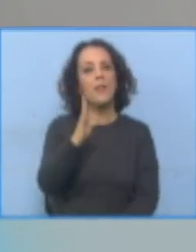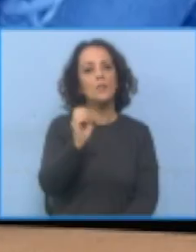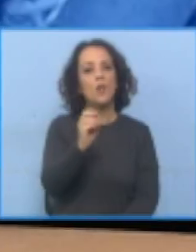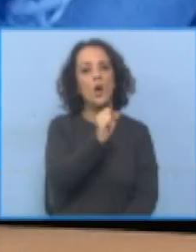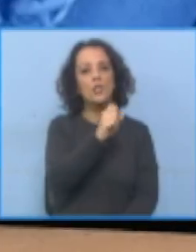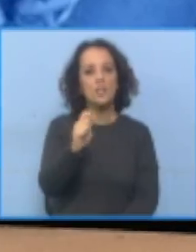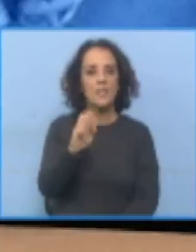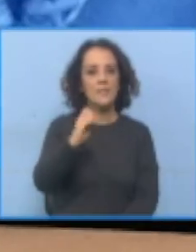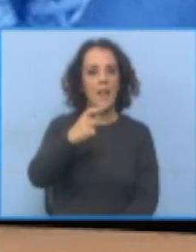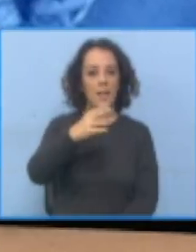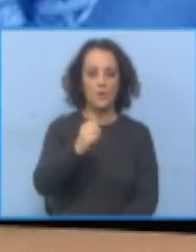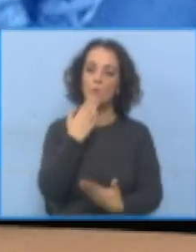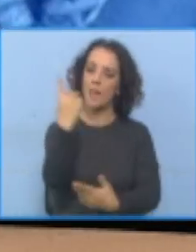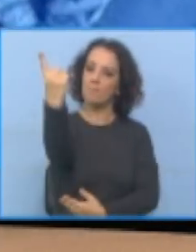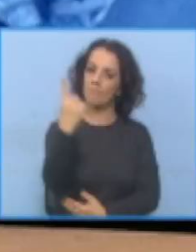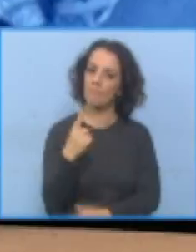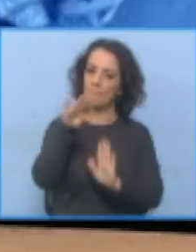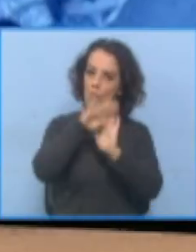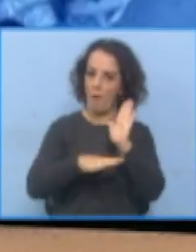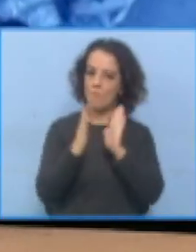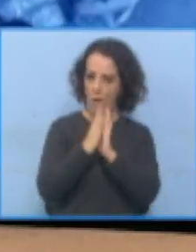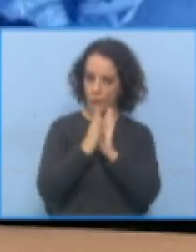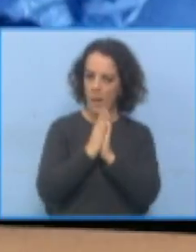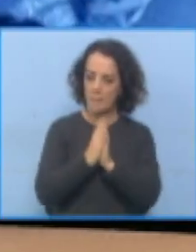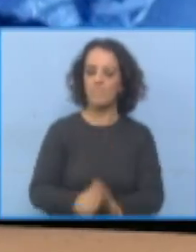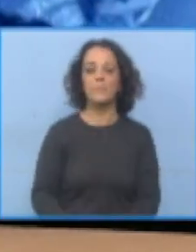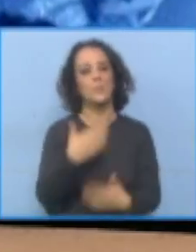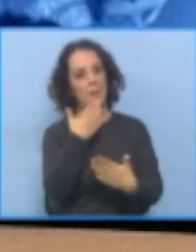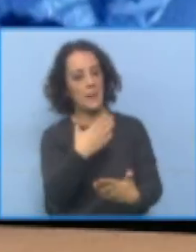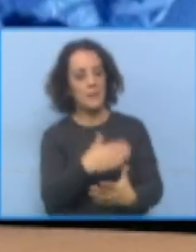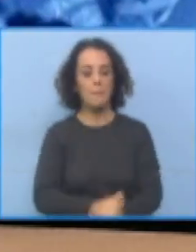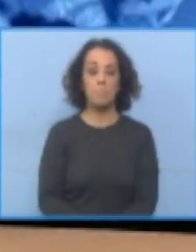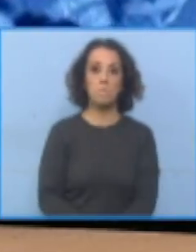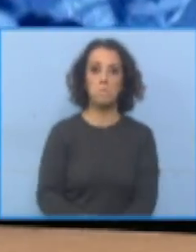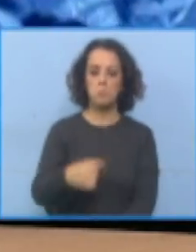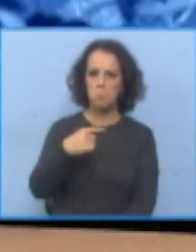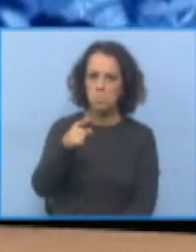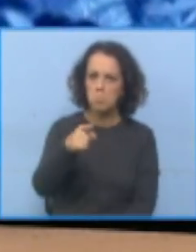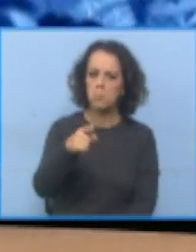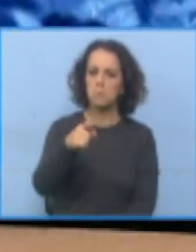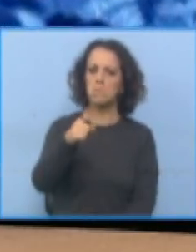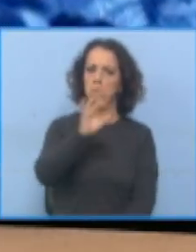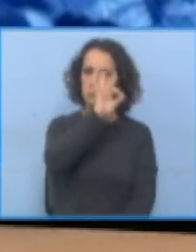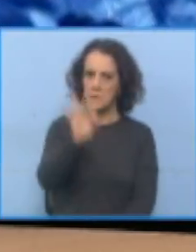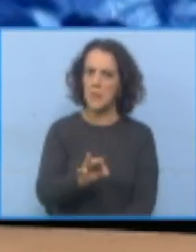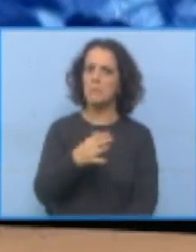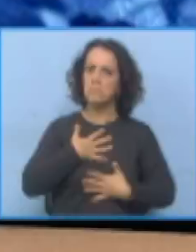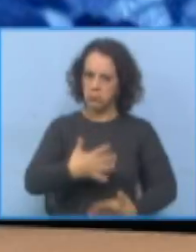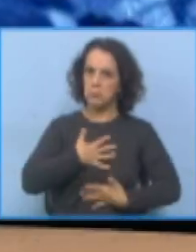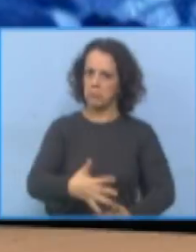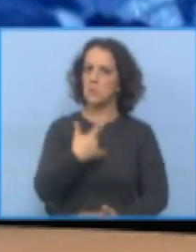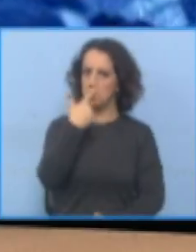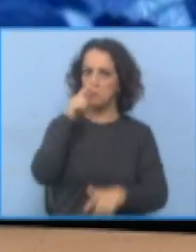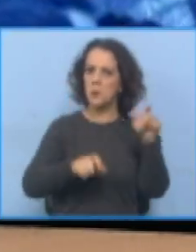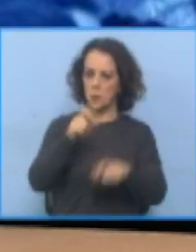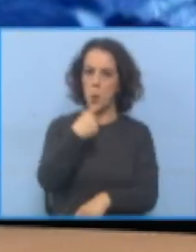aqui no programa Eclésia. É mais uma edição, ao que sei, com grande adesão das pessoas, que ao